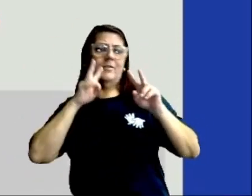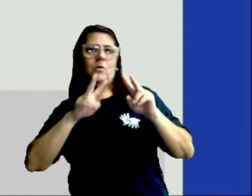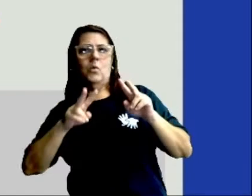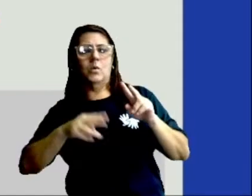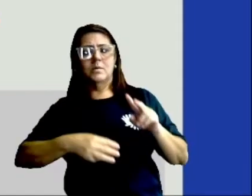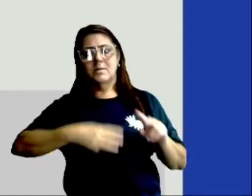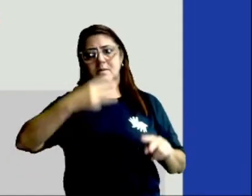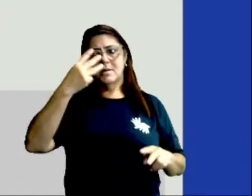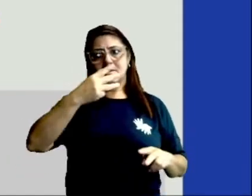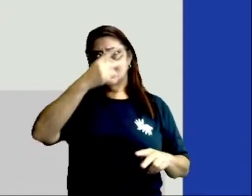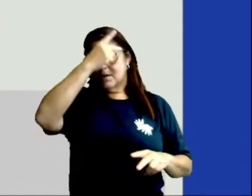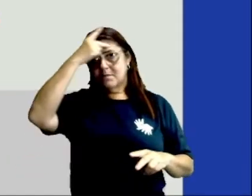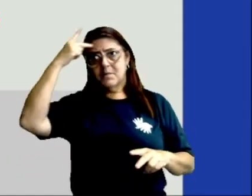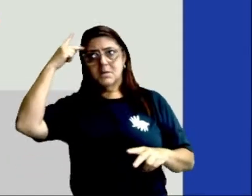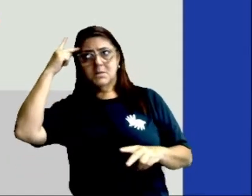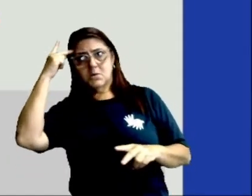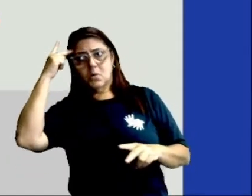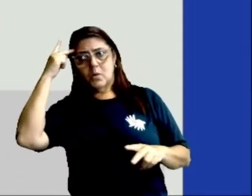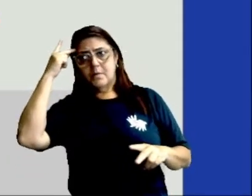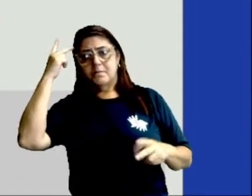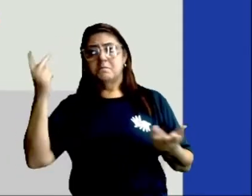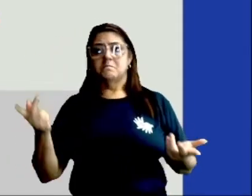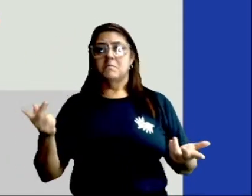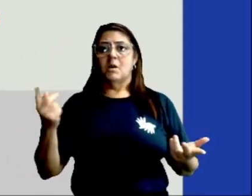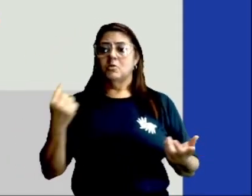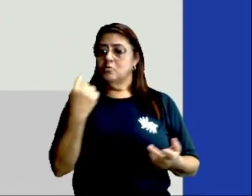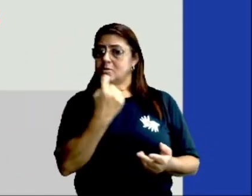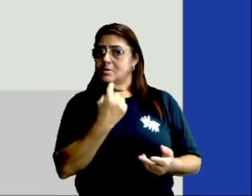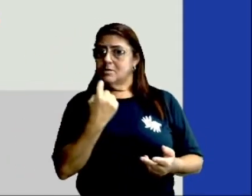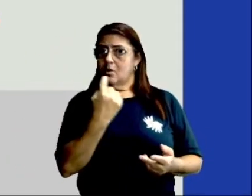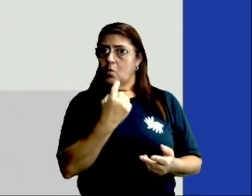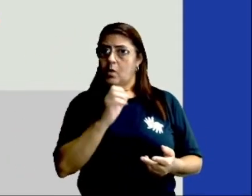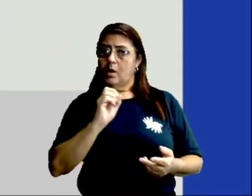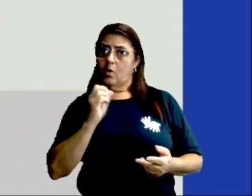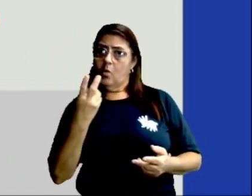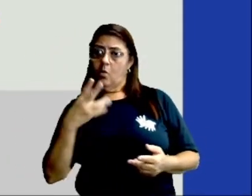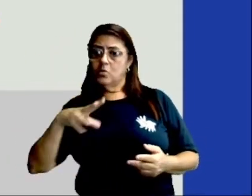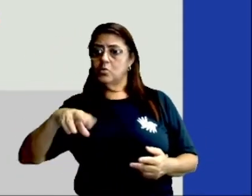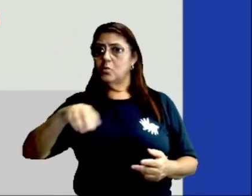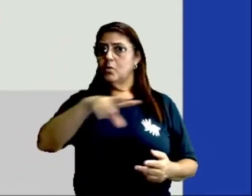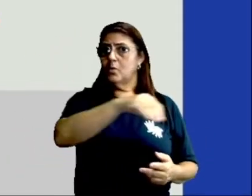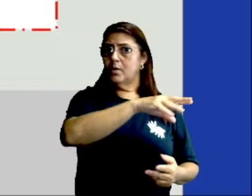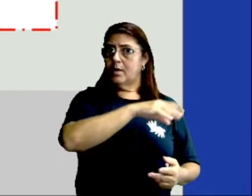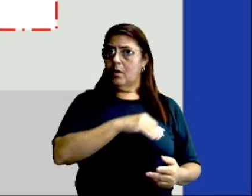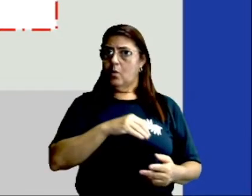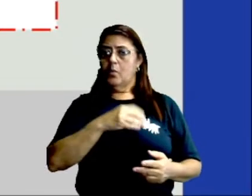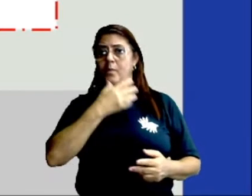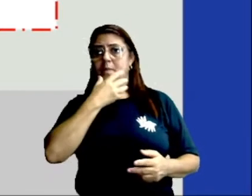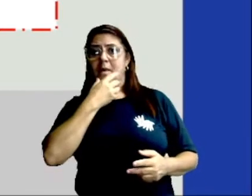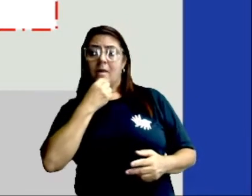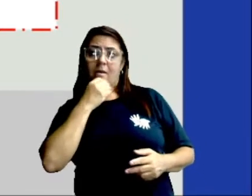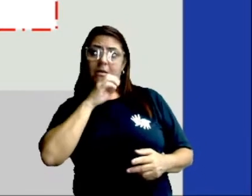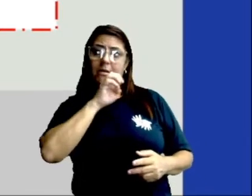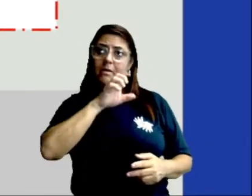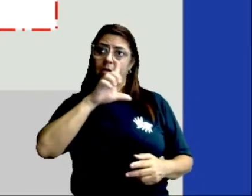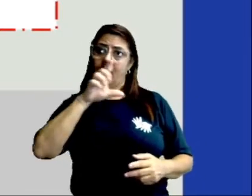terceira pessoa do singular ou plural, certo? Então, ele, eles, ela, elas.